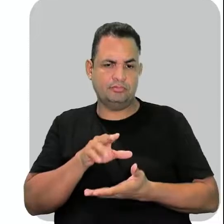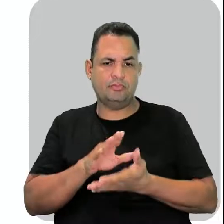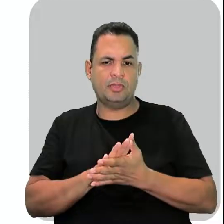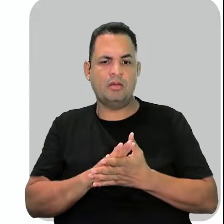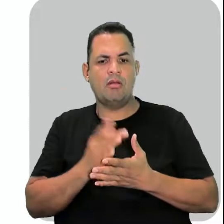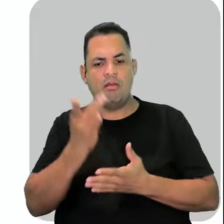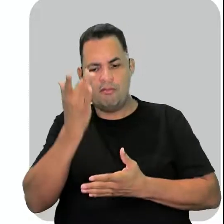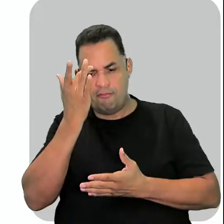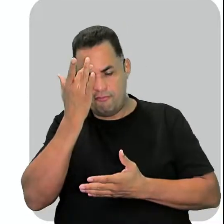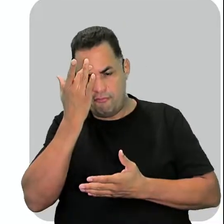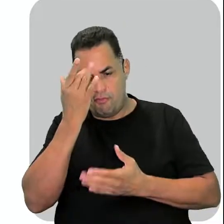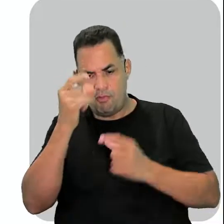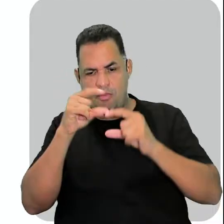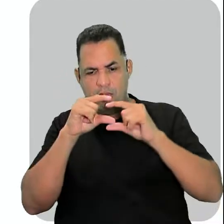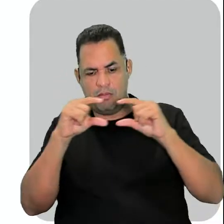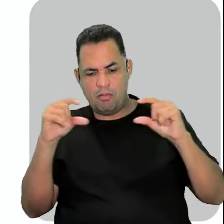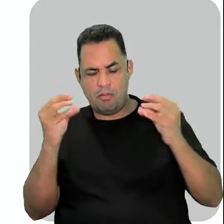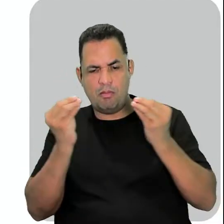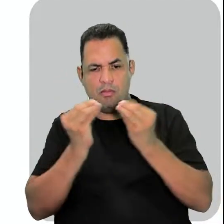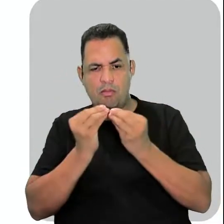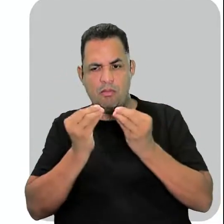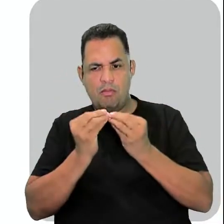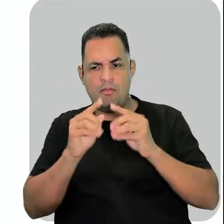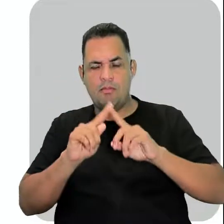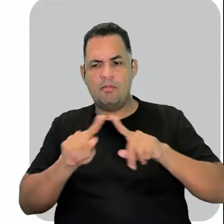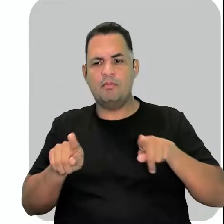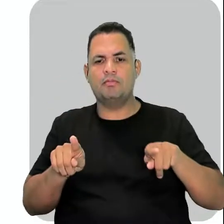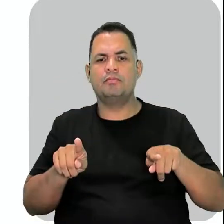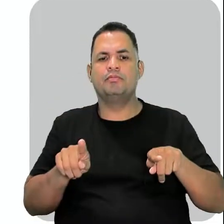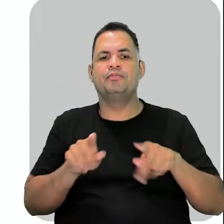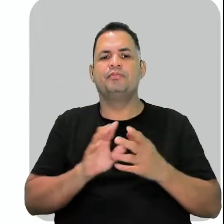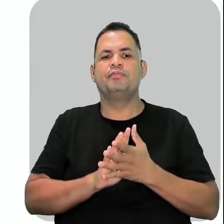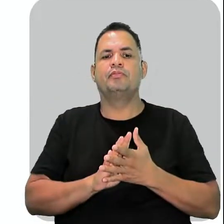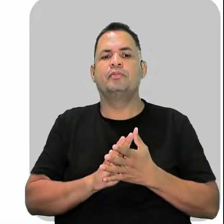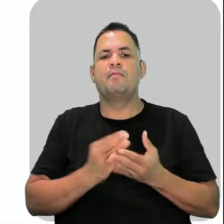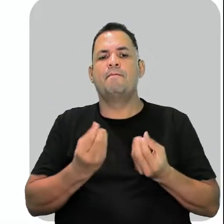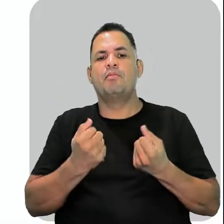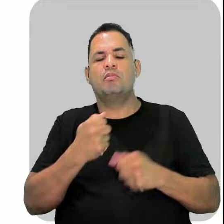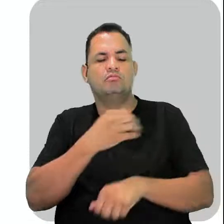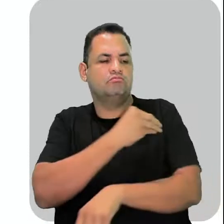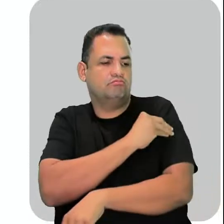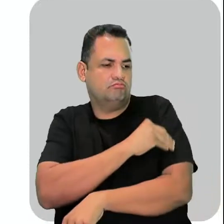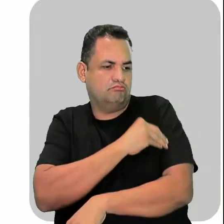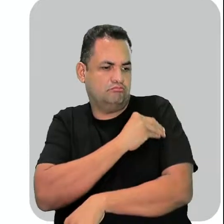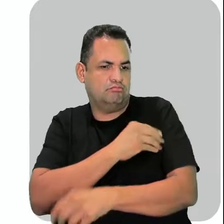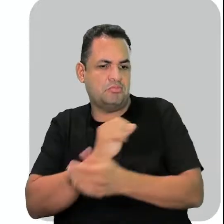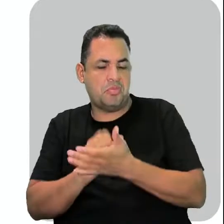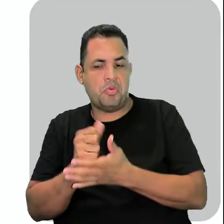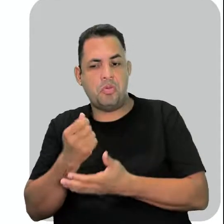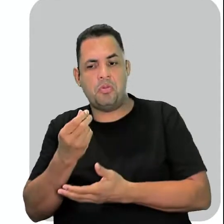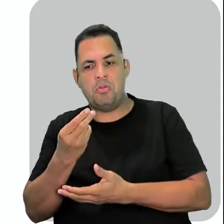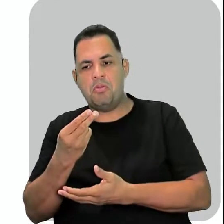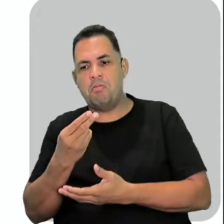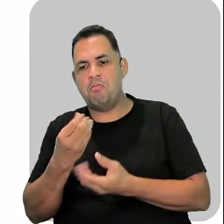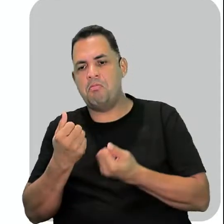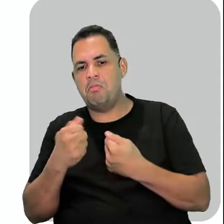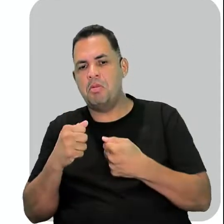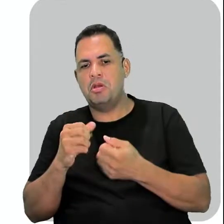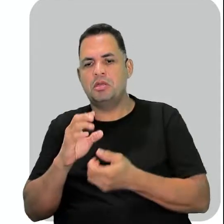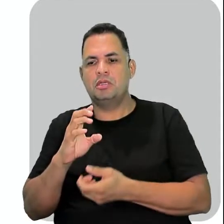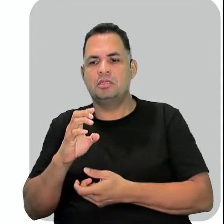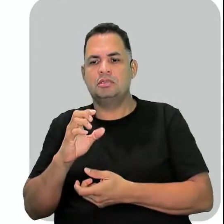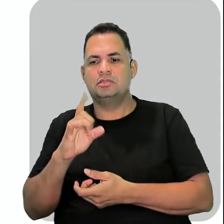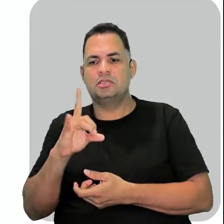fórmula molecular, porém, um pode ser um álcool e o outro uma acetona, um pode